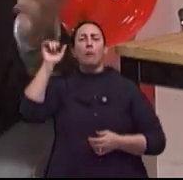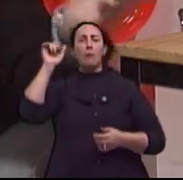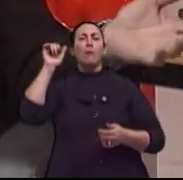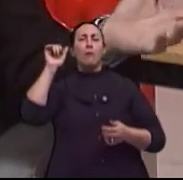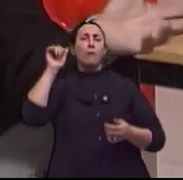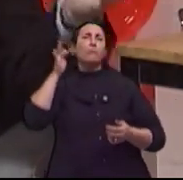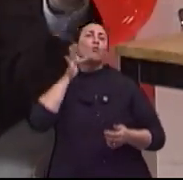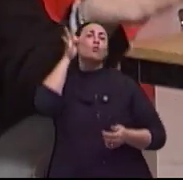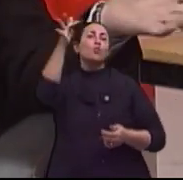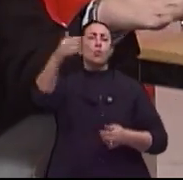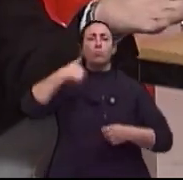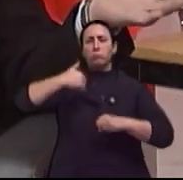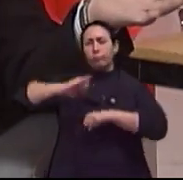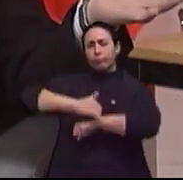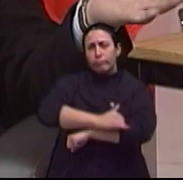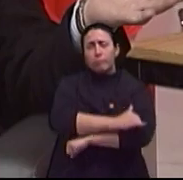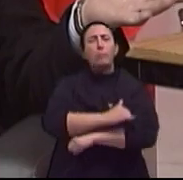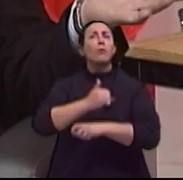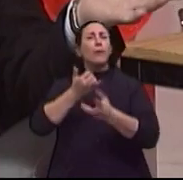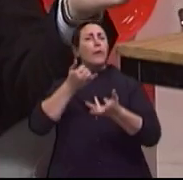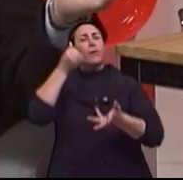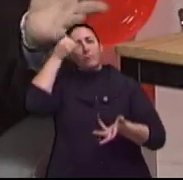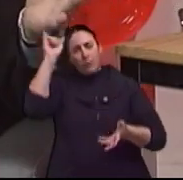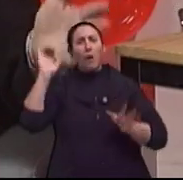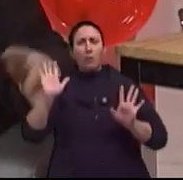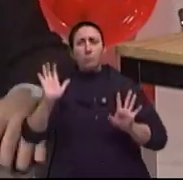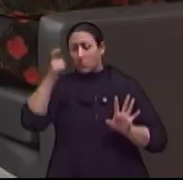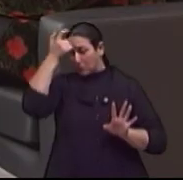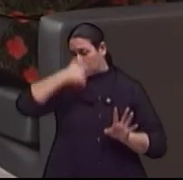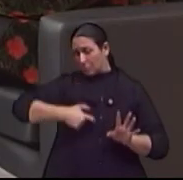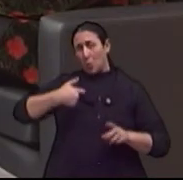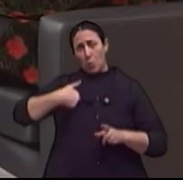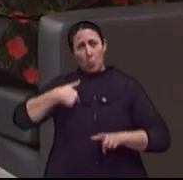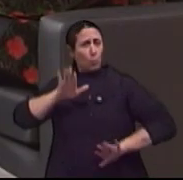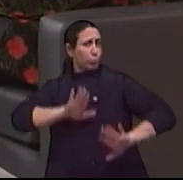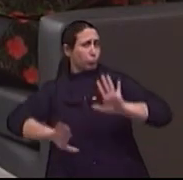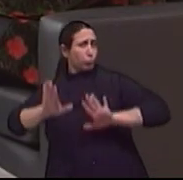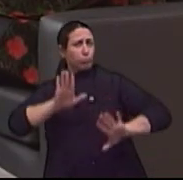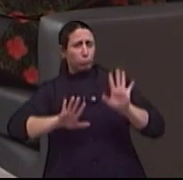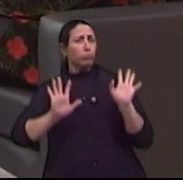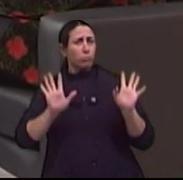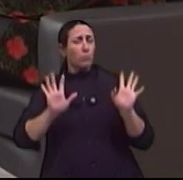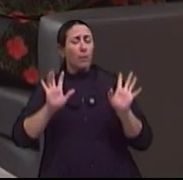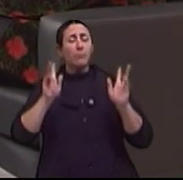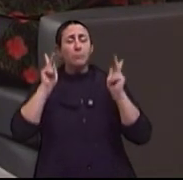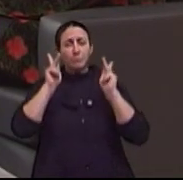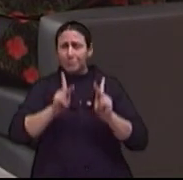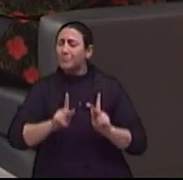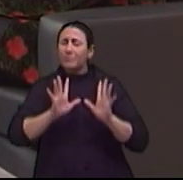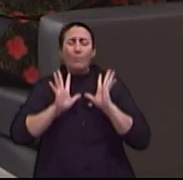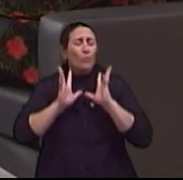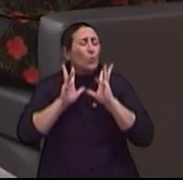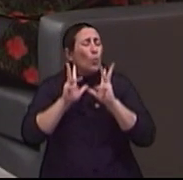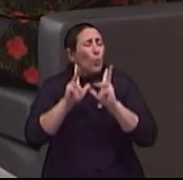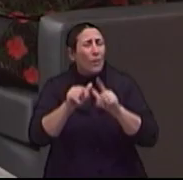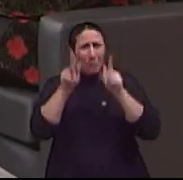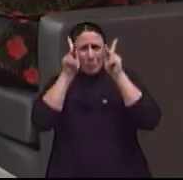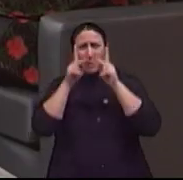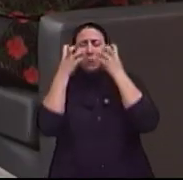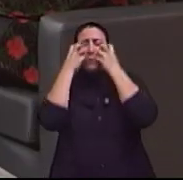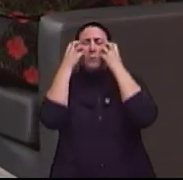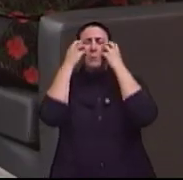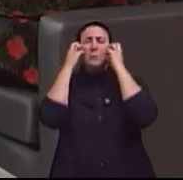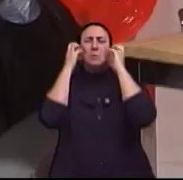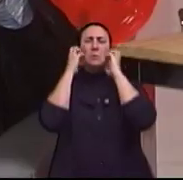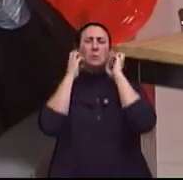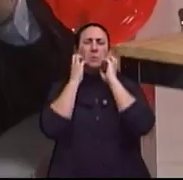evitar o homem hoje como tu dis homem ão mais vaidosos não tem porque a pessoa ficar antigamente vi as pessoas toda manchada verdes